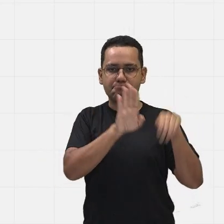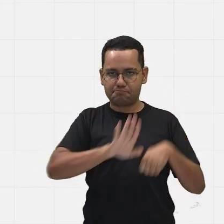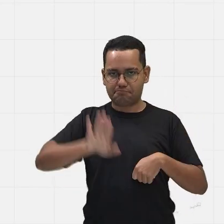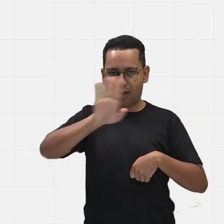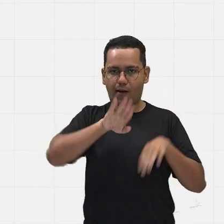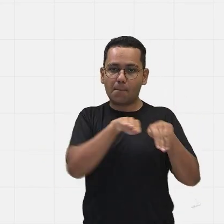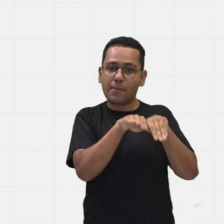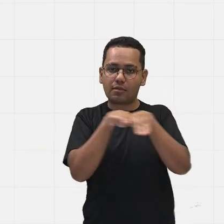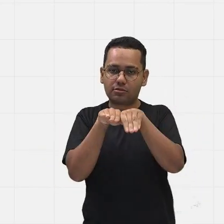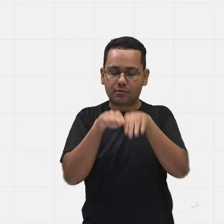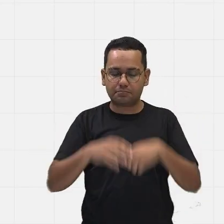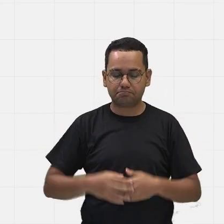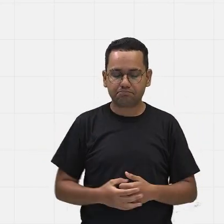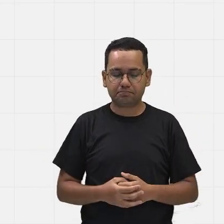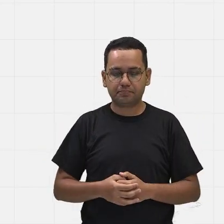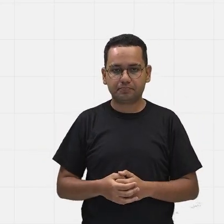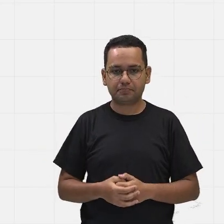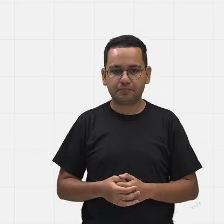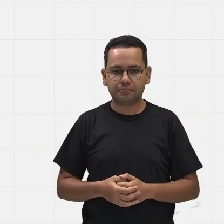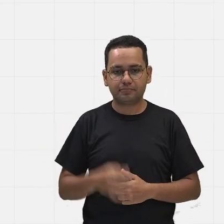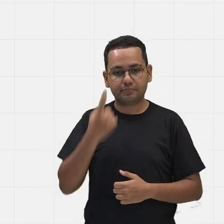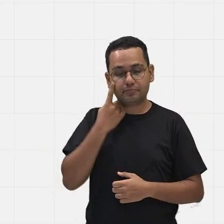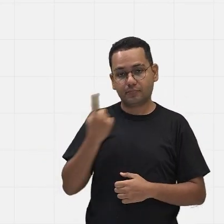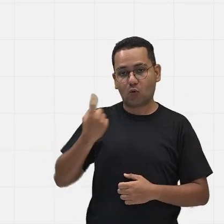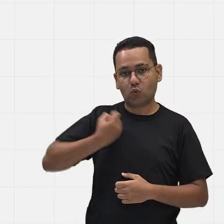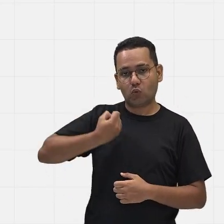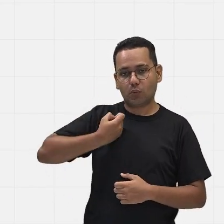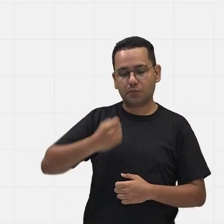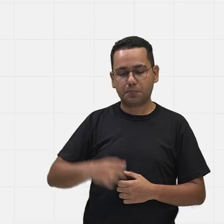havia falado anteriormente,